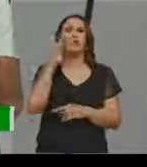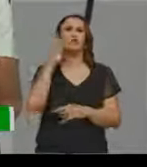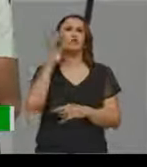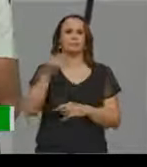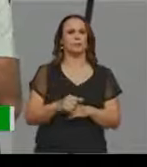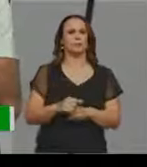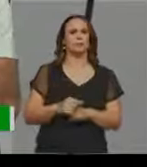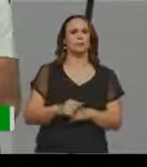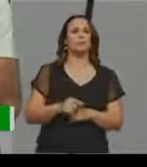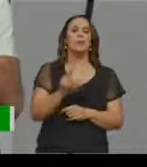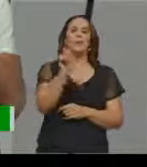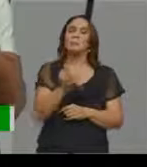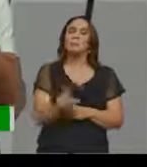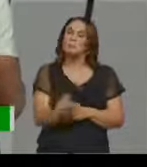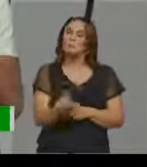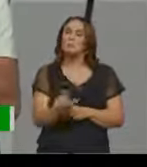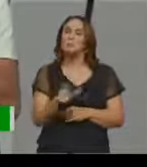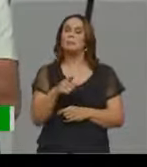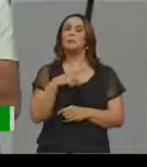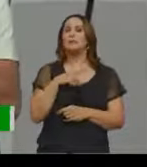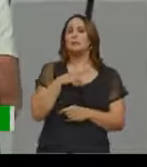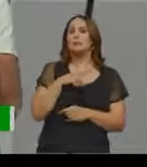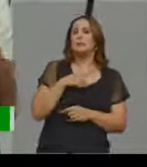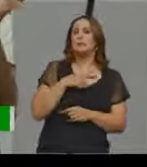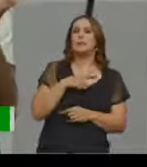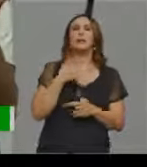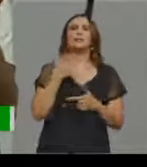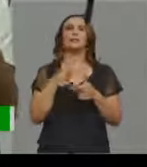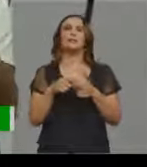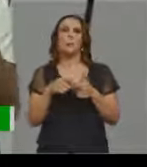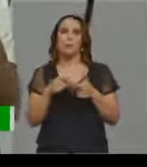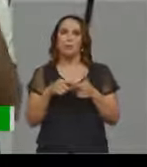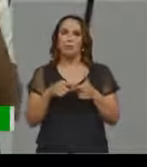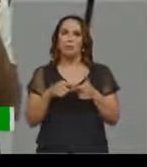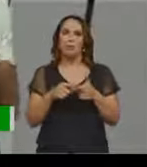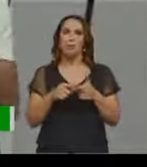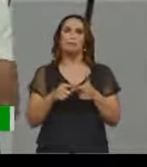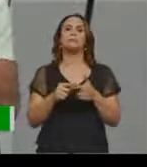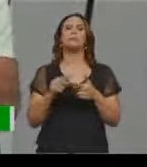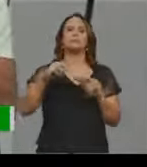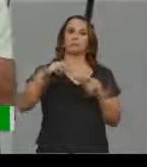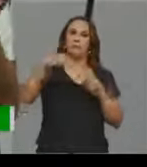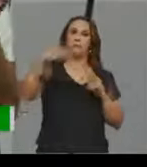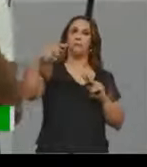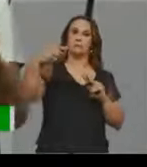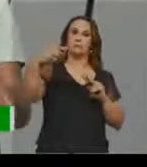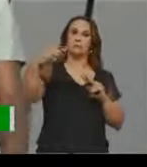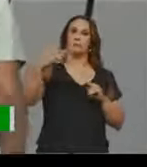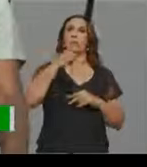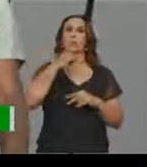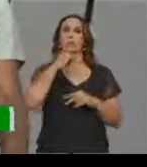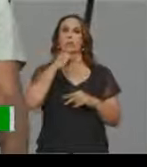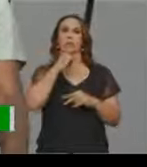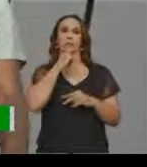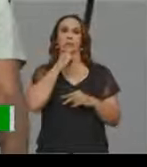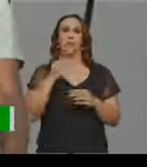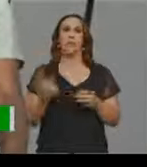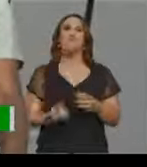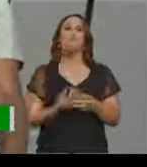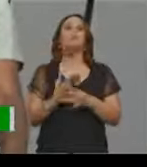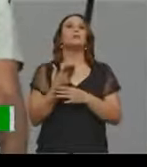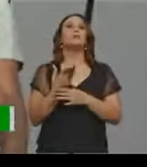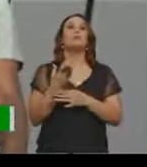exemplo que eu gosto de usar a pessoa, por exemplo, não produz insulina. A insulina é uma substância fundamental para controlar